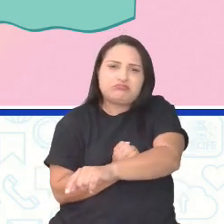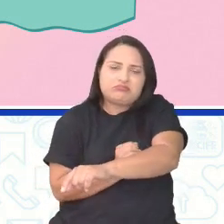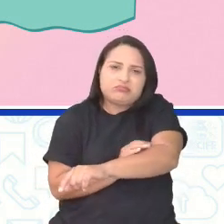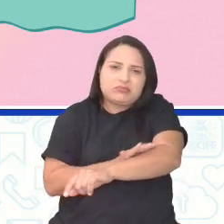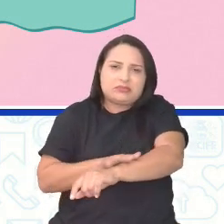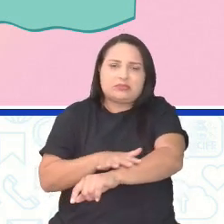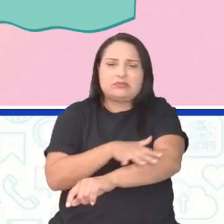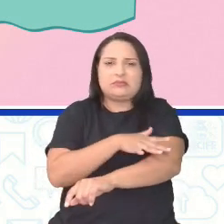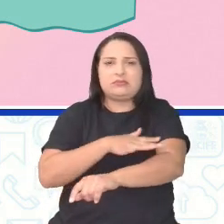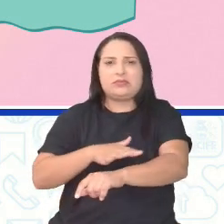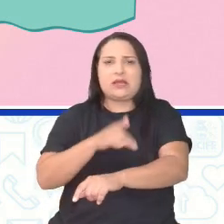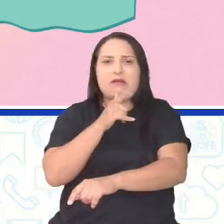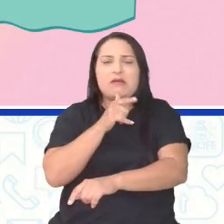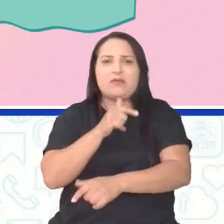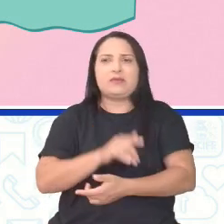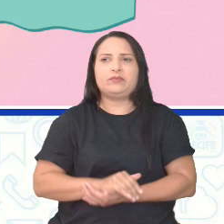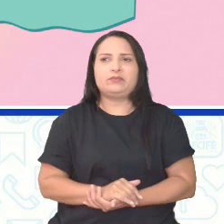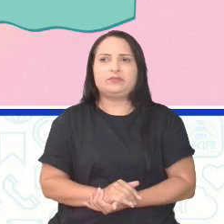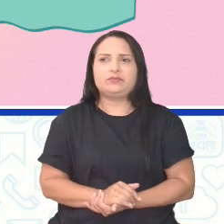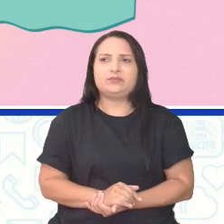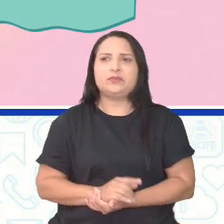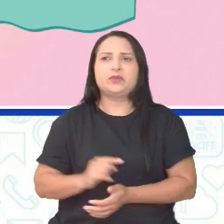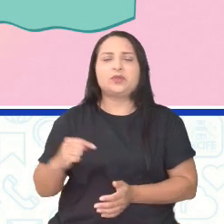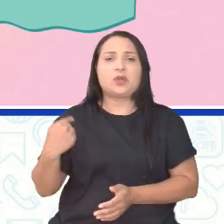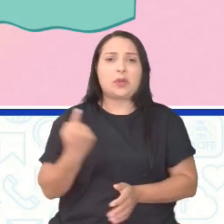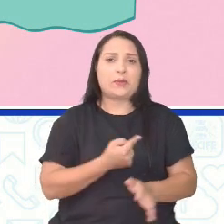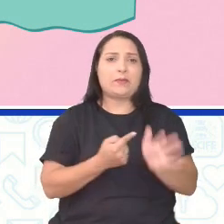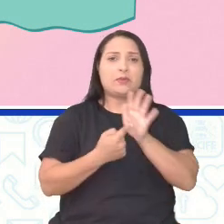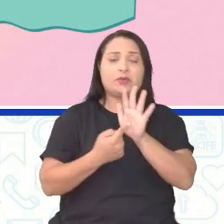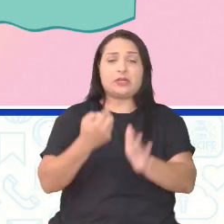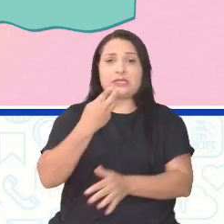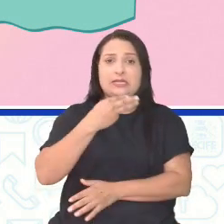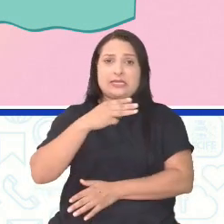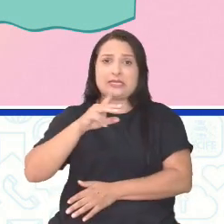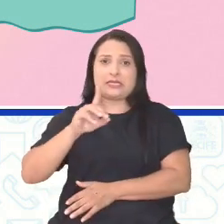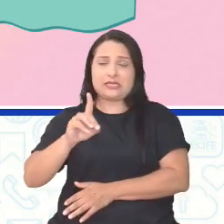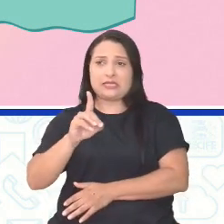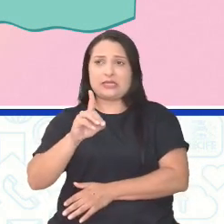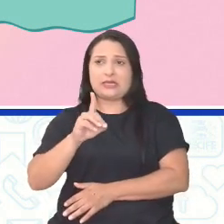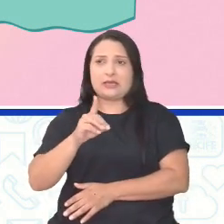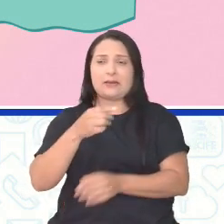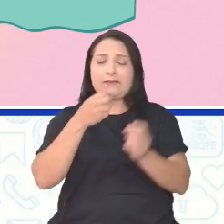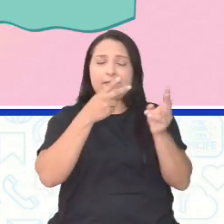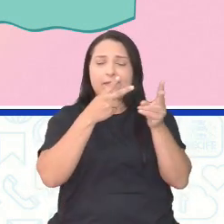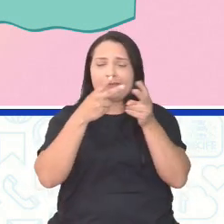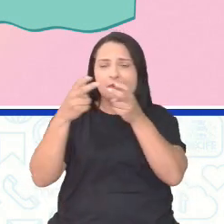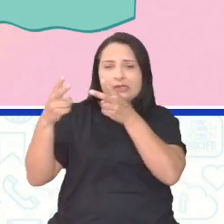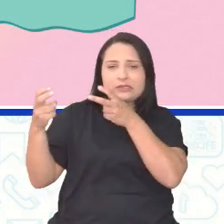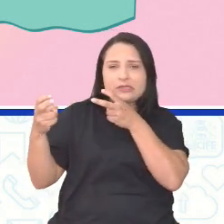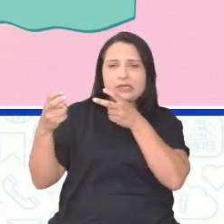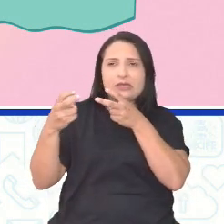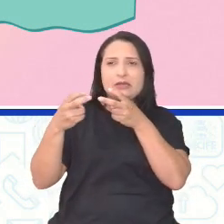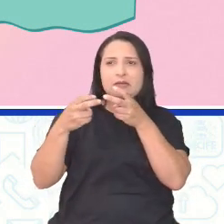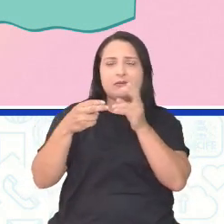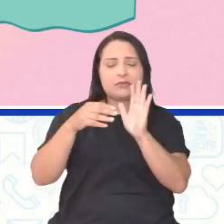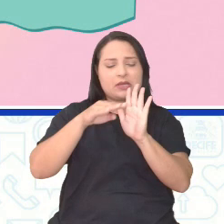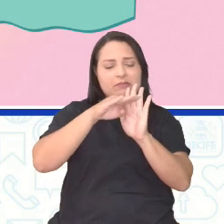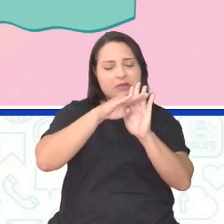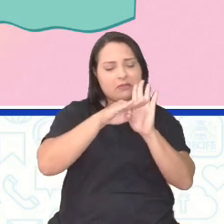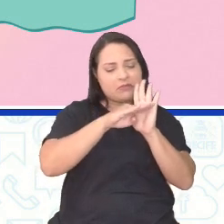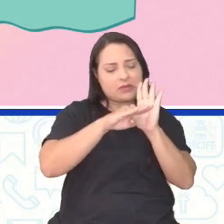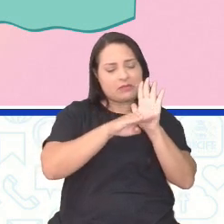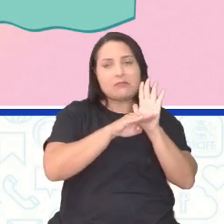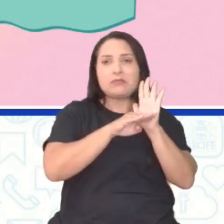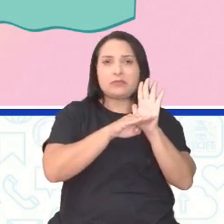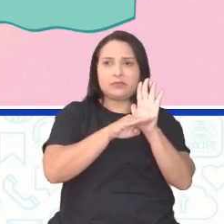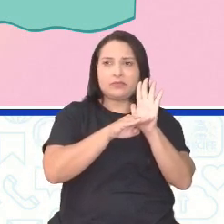E a gente está mostrando que ele está em 3D, porque a gente consegue ver, não é, algumas partes, esse corte, em